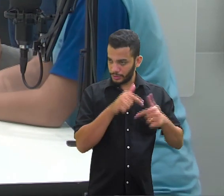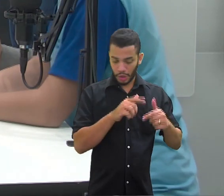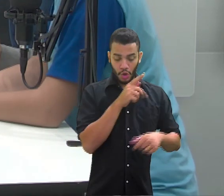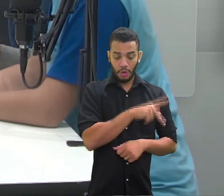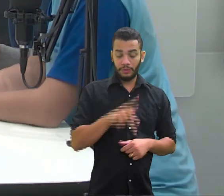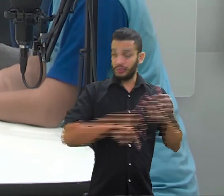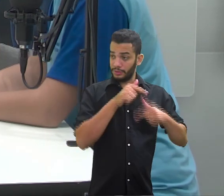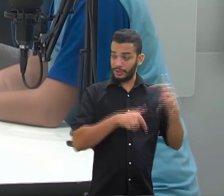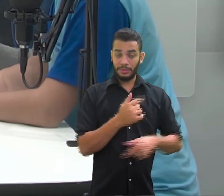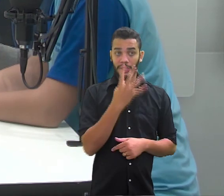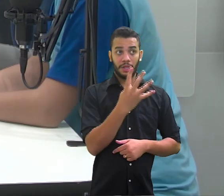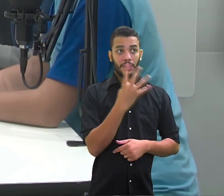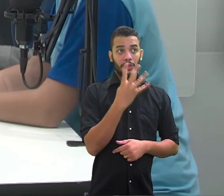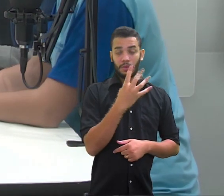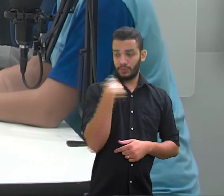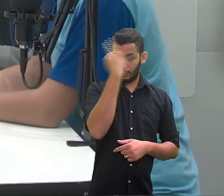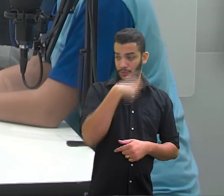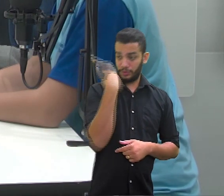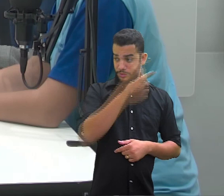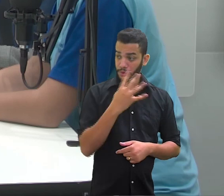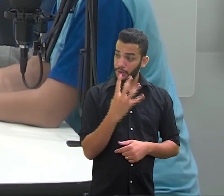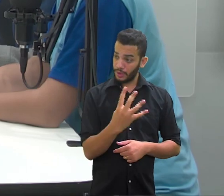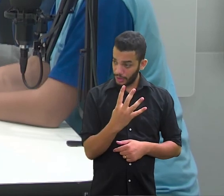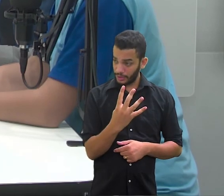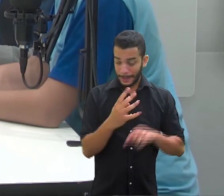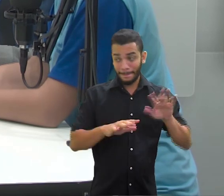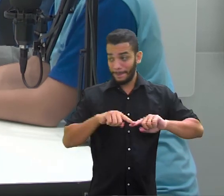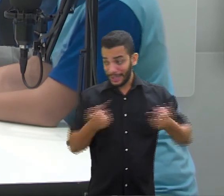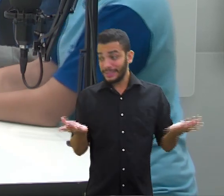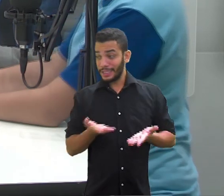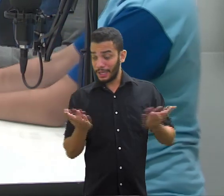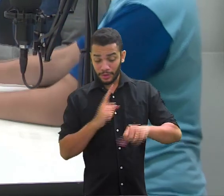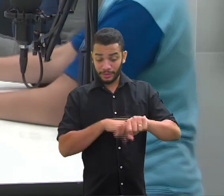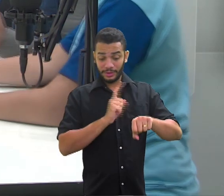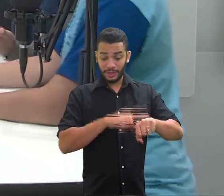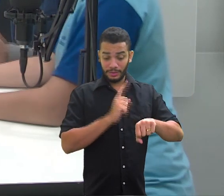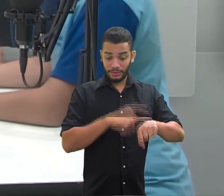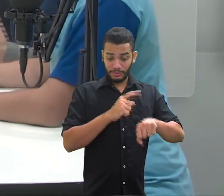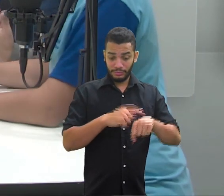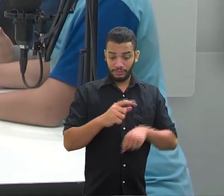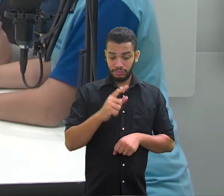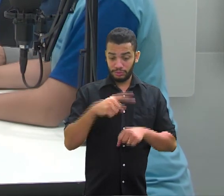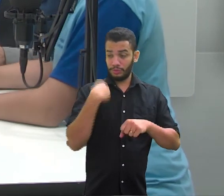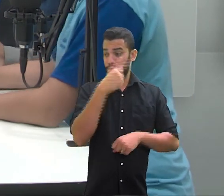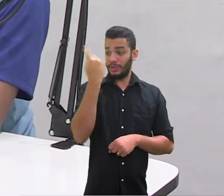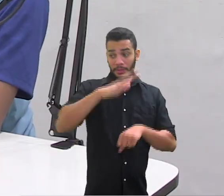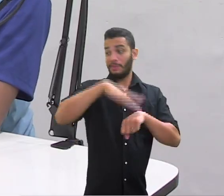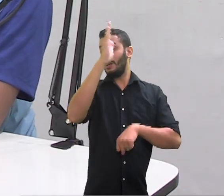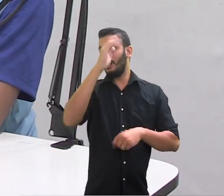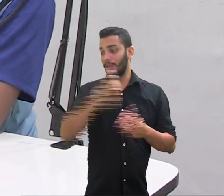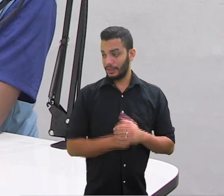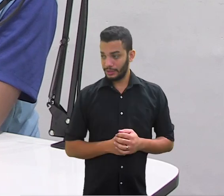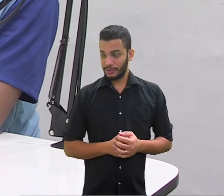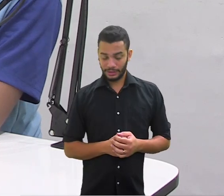ultrapassa também. Se for 8, pior, Dentro da porque escola, ultrapassa. ultrapassa, né? E muita responsabilidade. Responsabilidade.